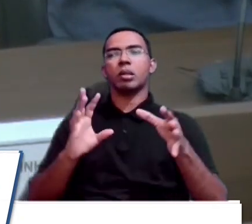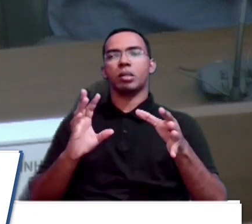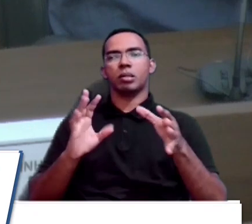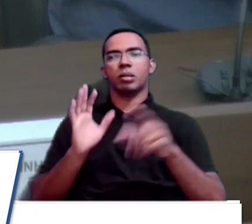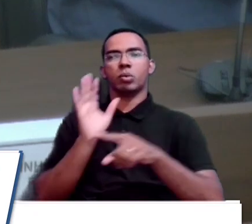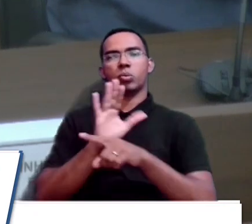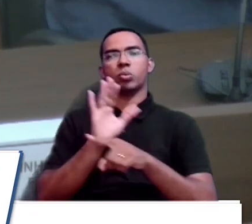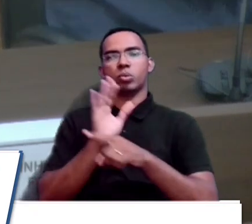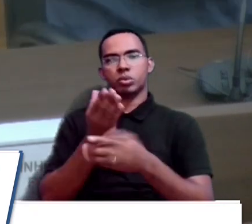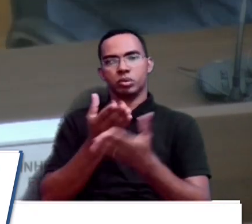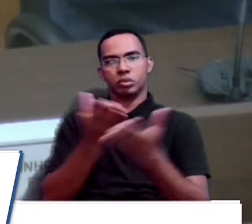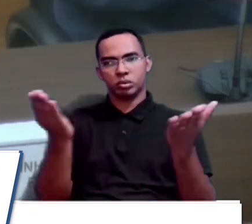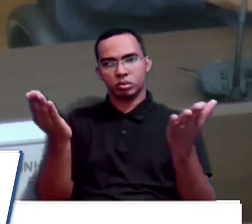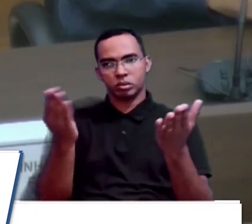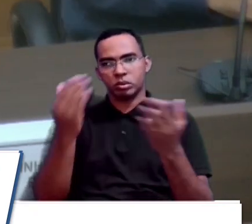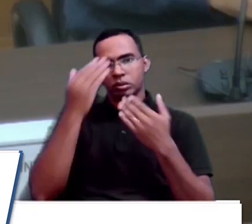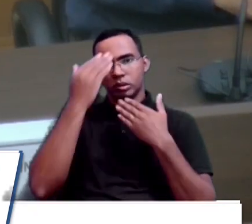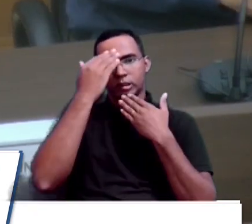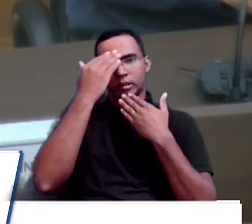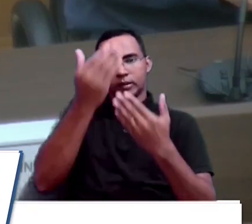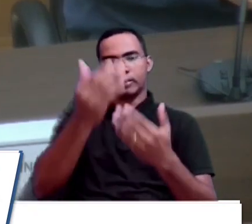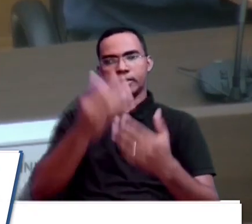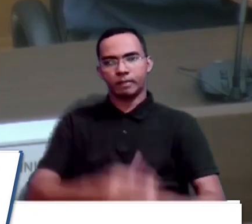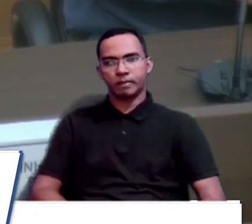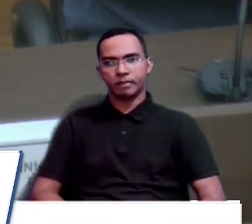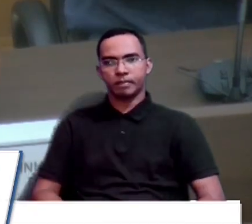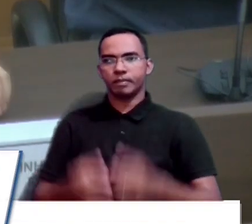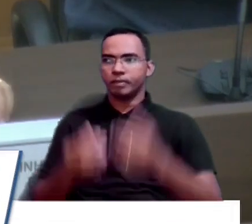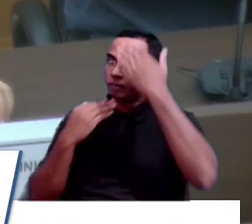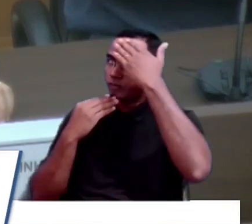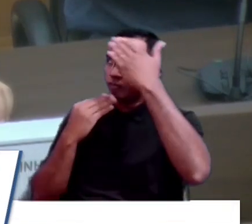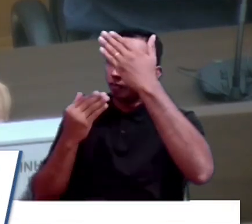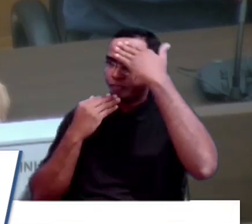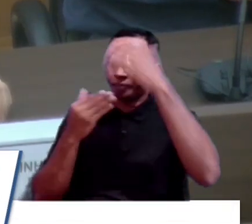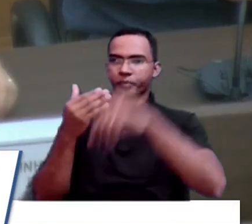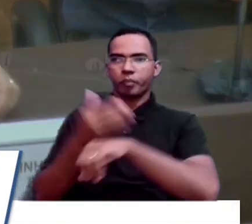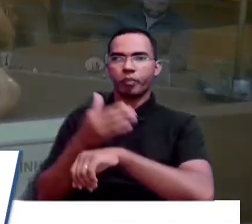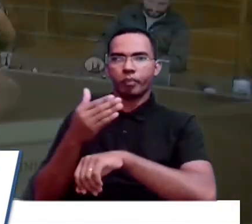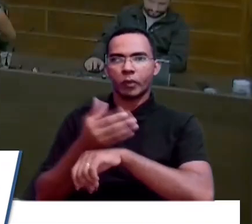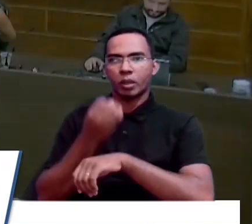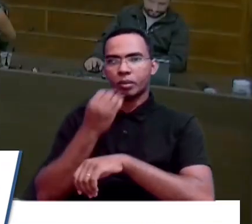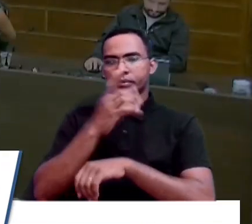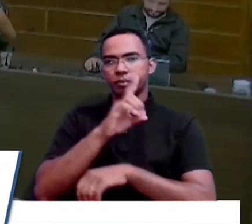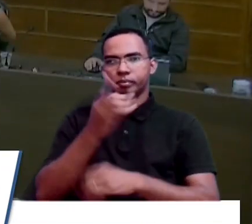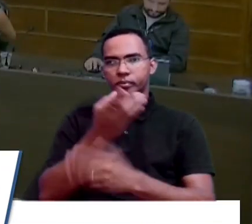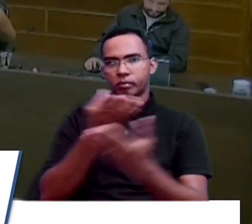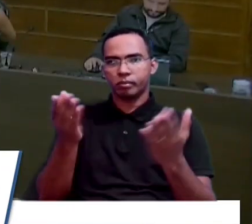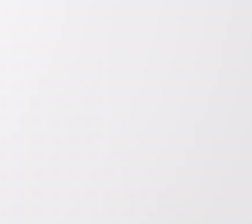todos vocês. Nosso muito obrigado. Eu que agradeço a oportunidade de estar aqui e tenha um bom dia para todos aí.